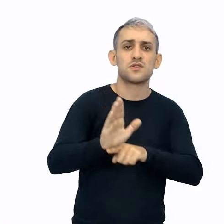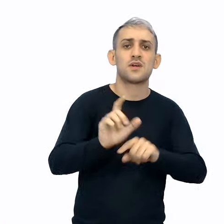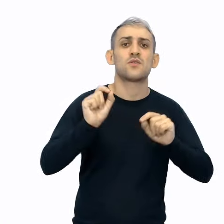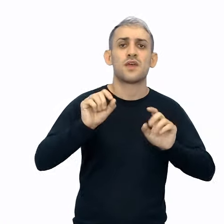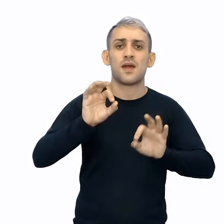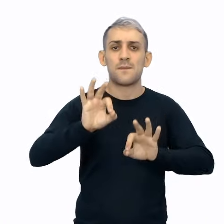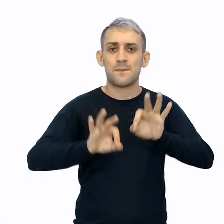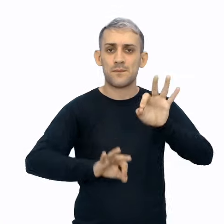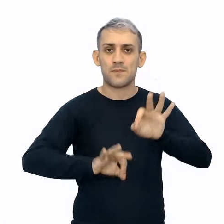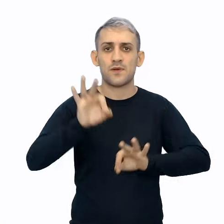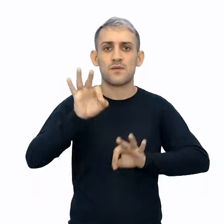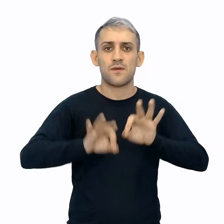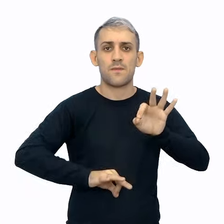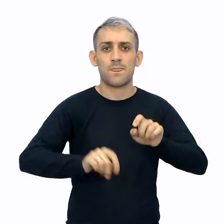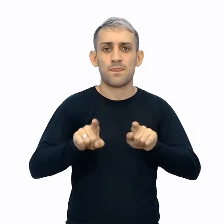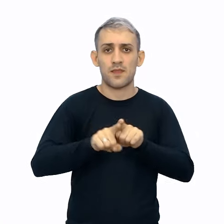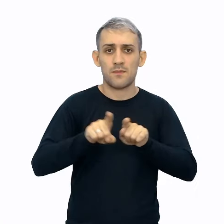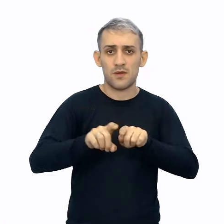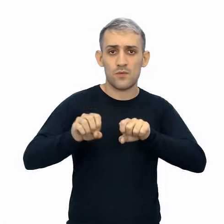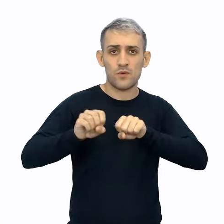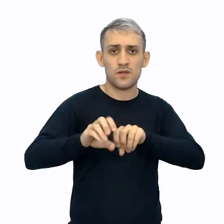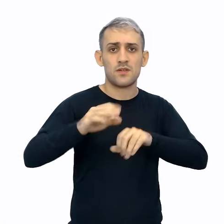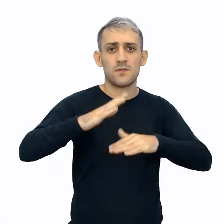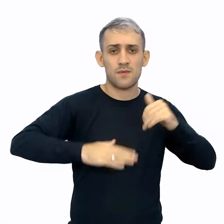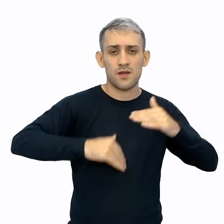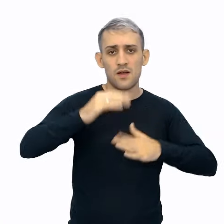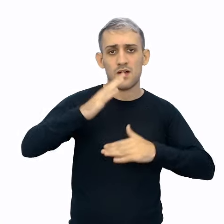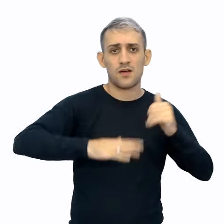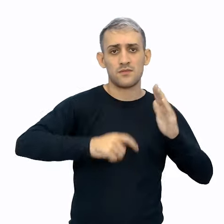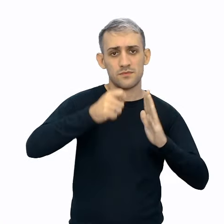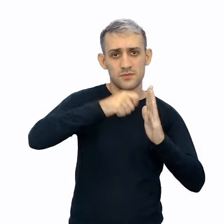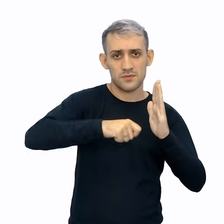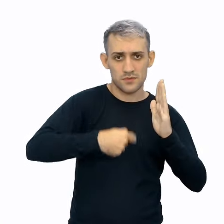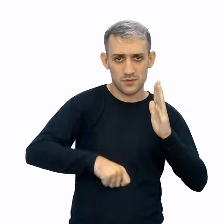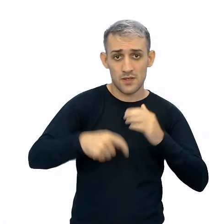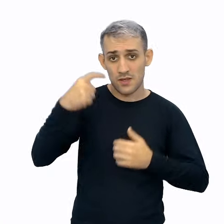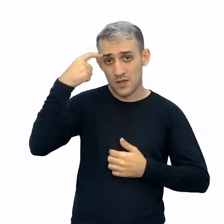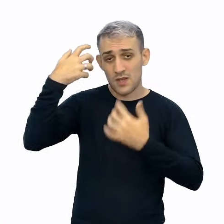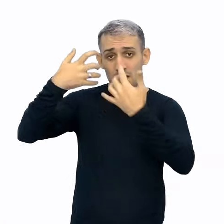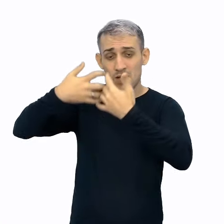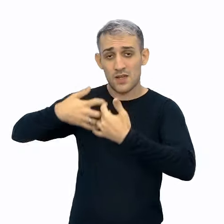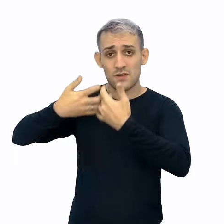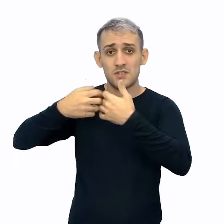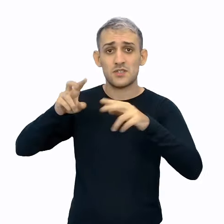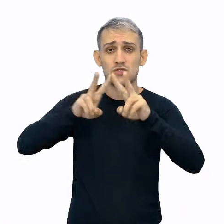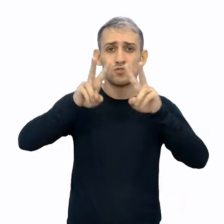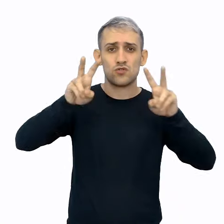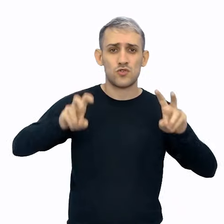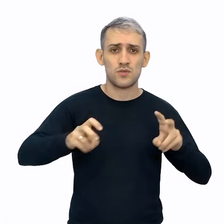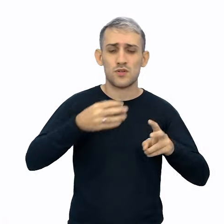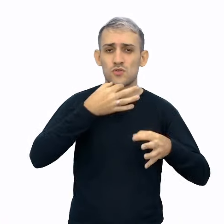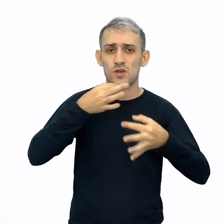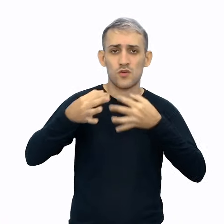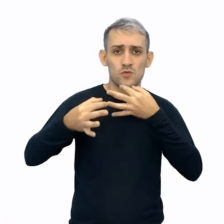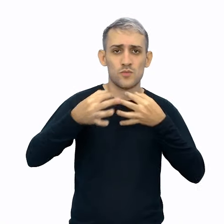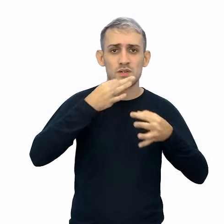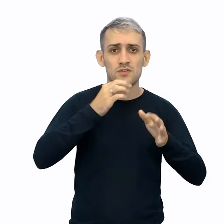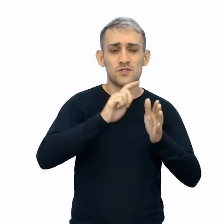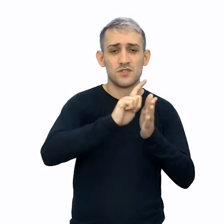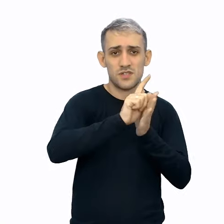organização e o ensino de prática de escrita refletir sobre os argumentos de gênero textuais propostos